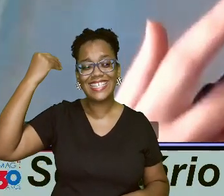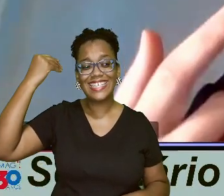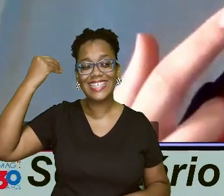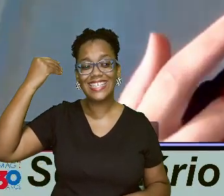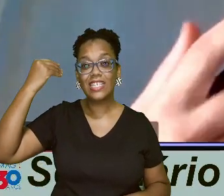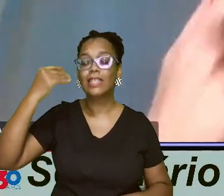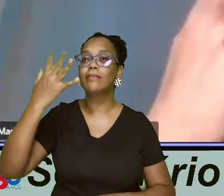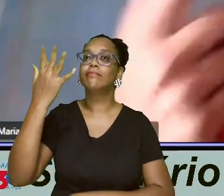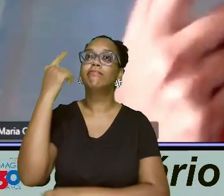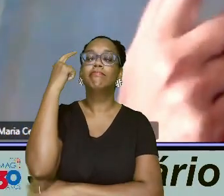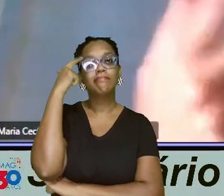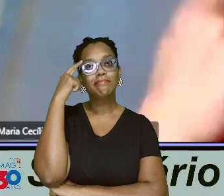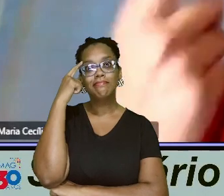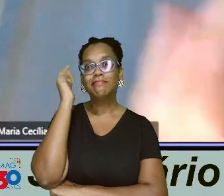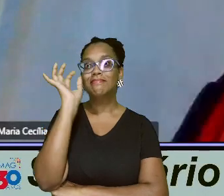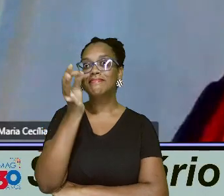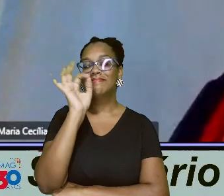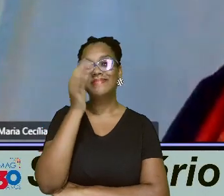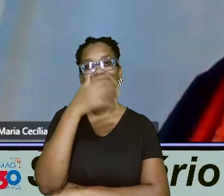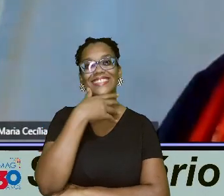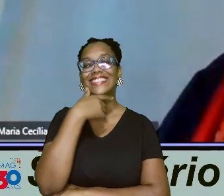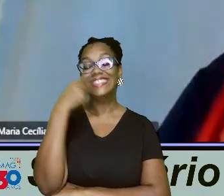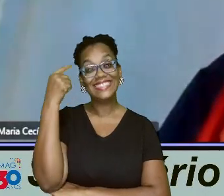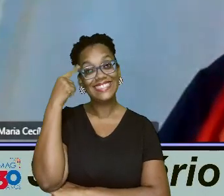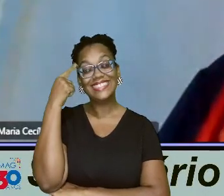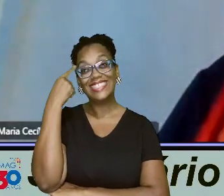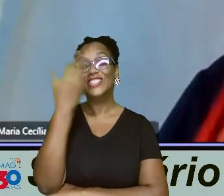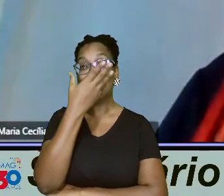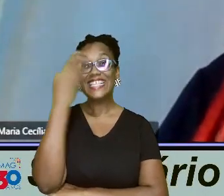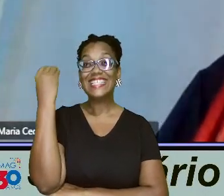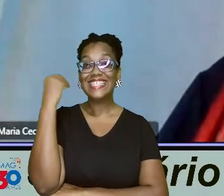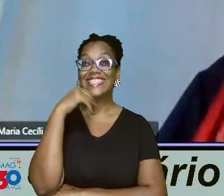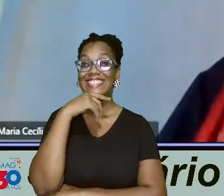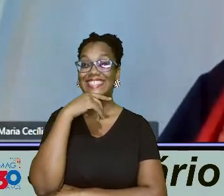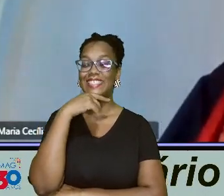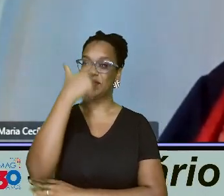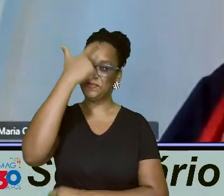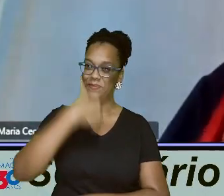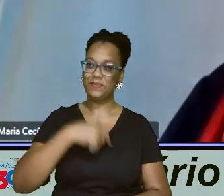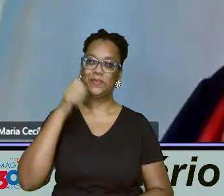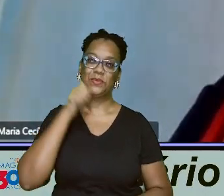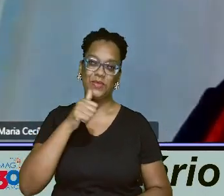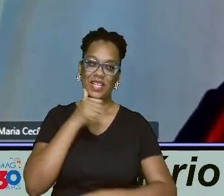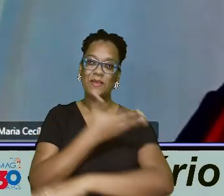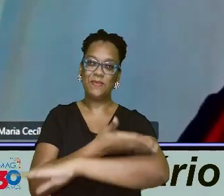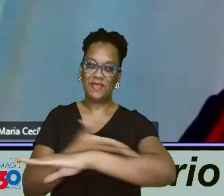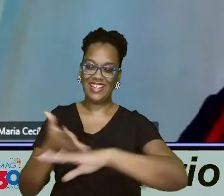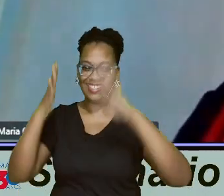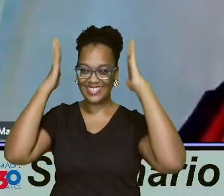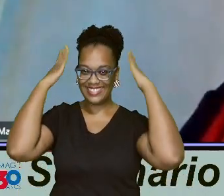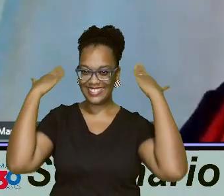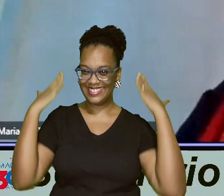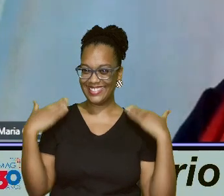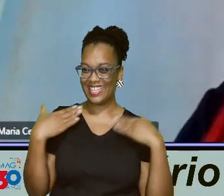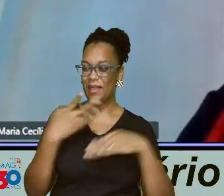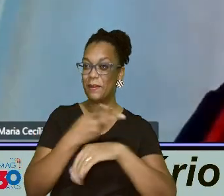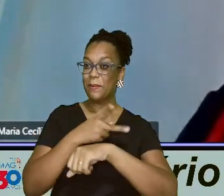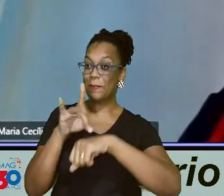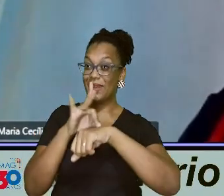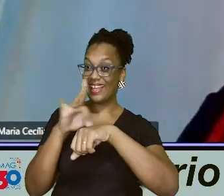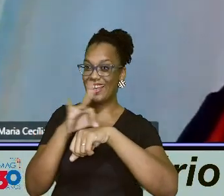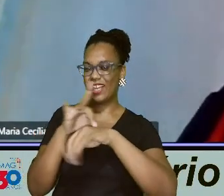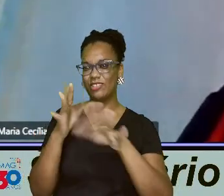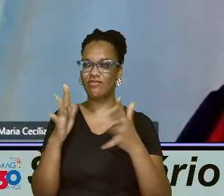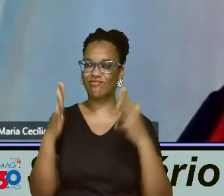fiquei treinando na minha cabeça e esqueci. Eu sou uma mulher branca, de cabelo preto, mais ou menos na altura